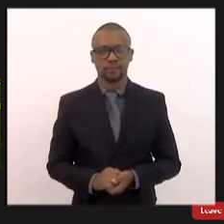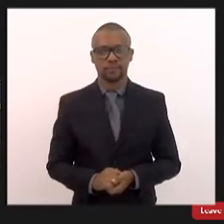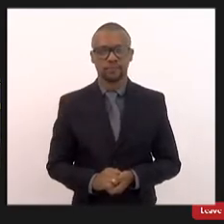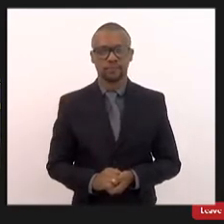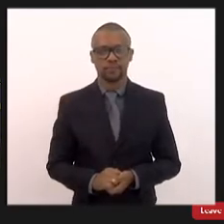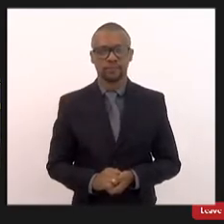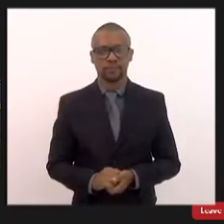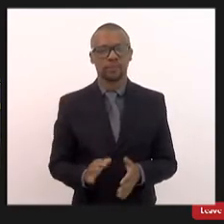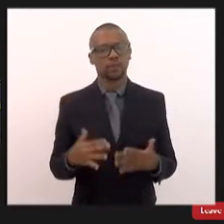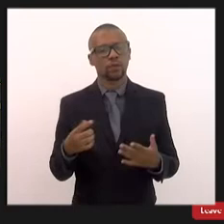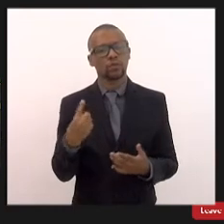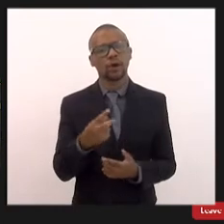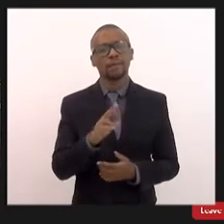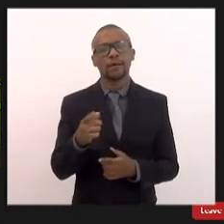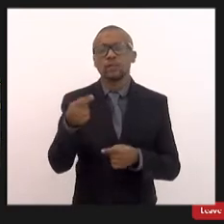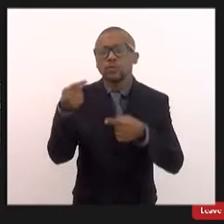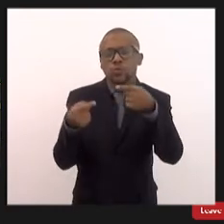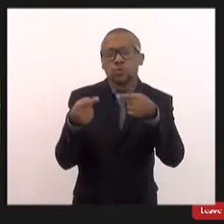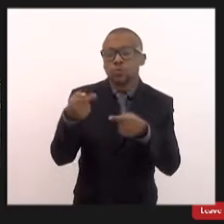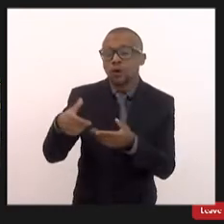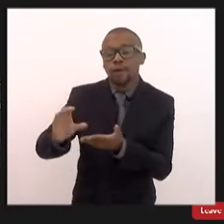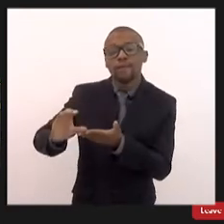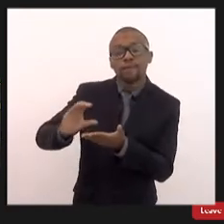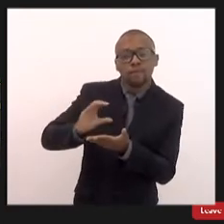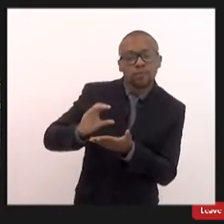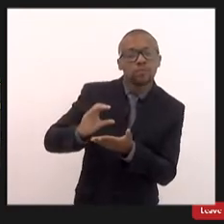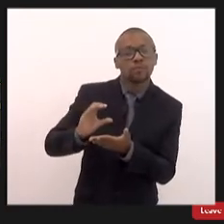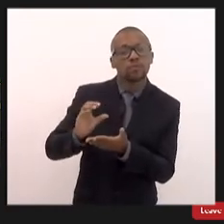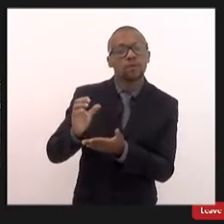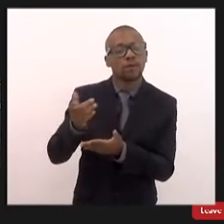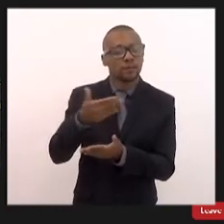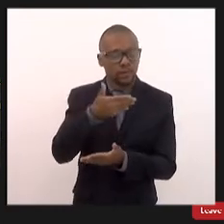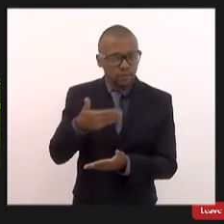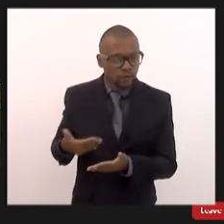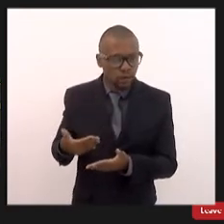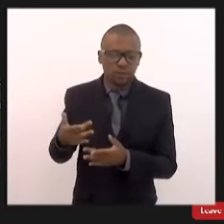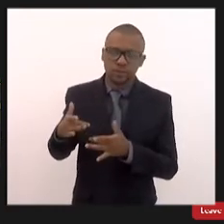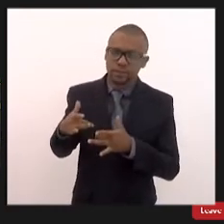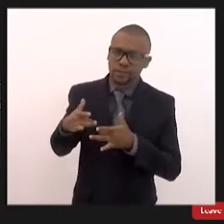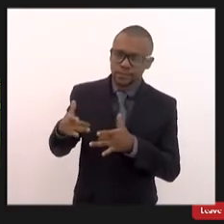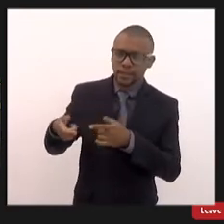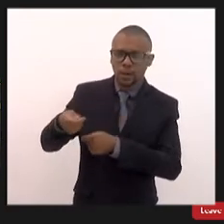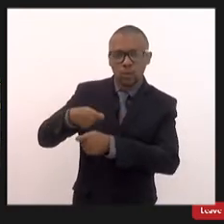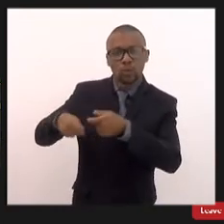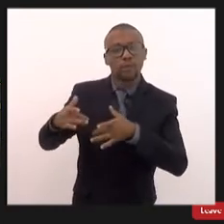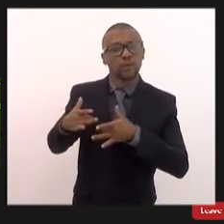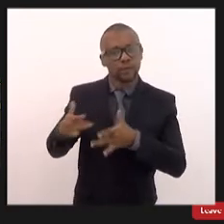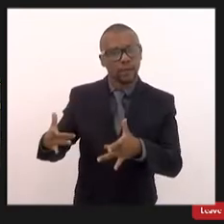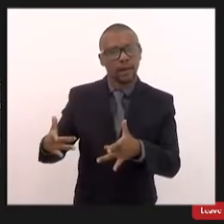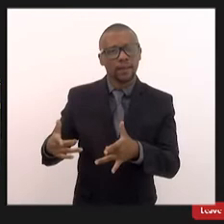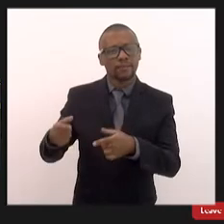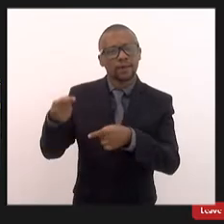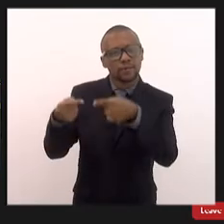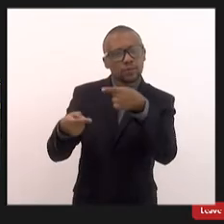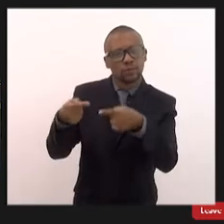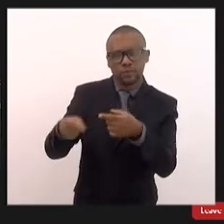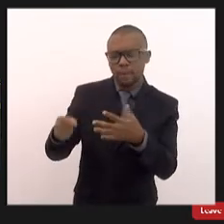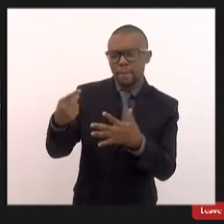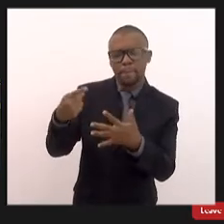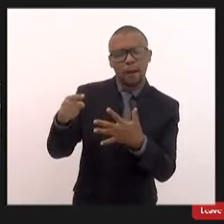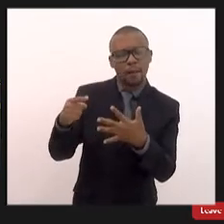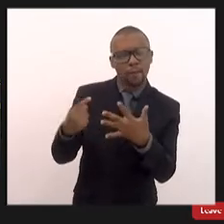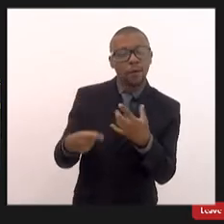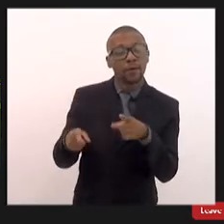gente vai discutir aqui o Fundo Estadual de Economia Solidária, vai discutir aqui uma série de outras medidas, e eu quero trazer também aqui para a